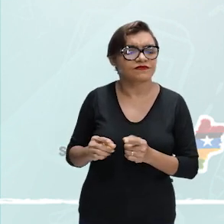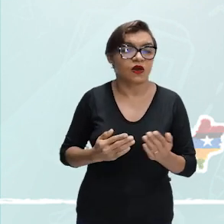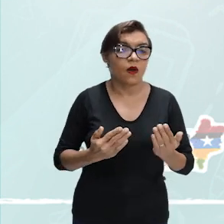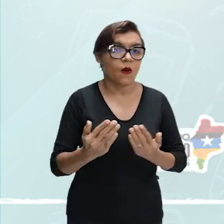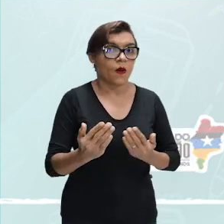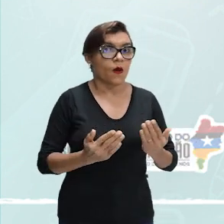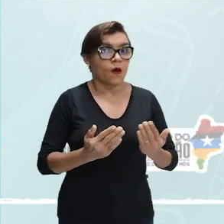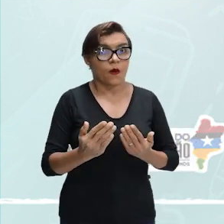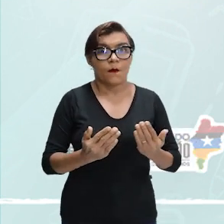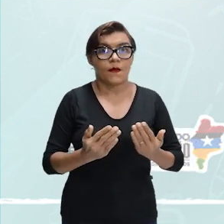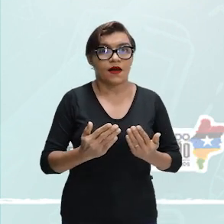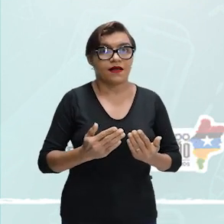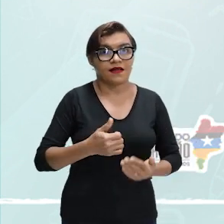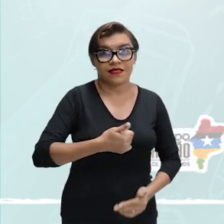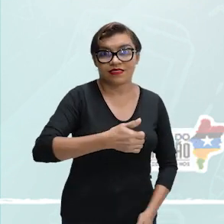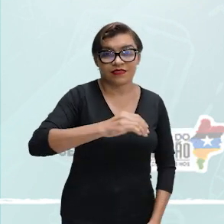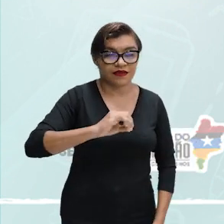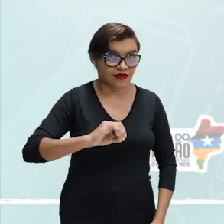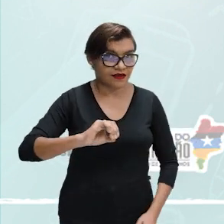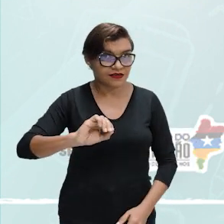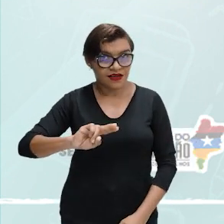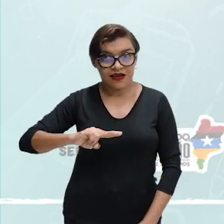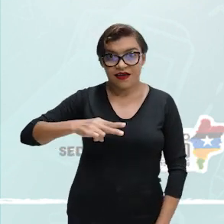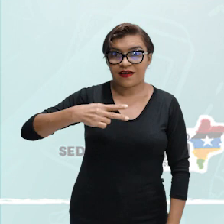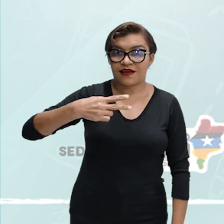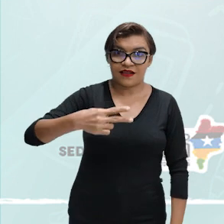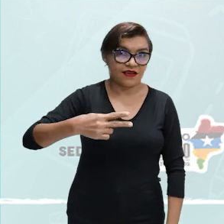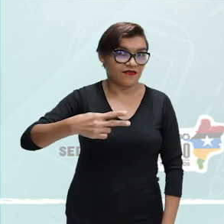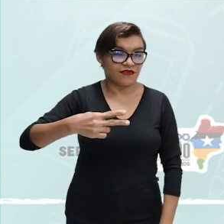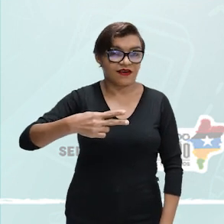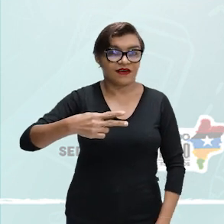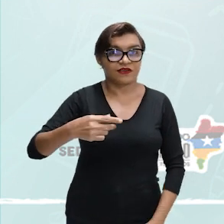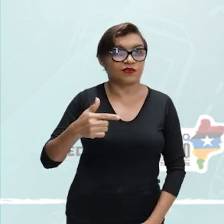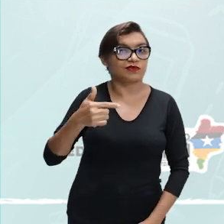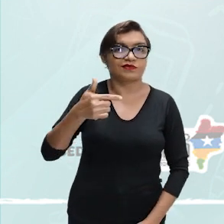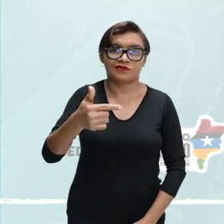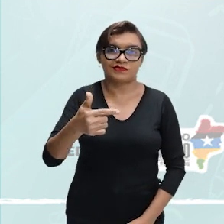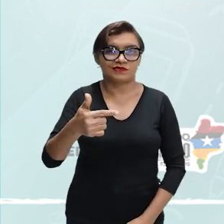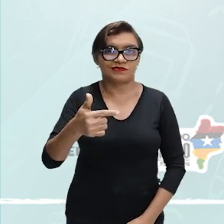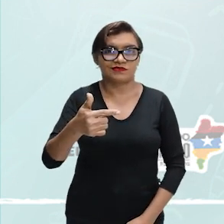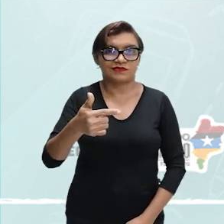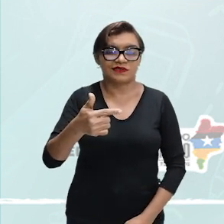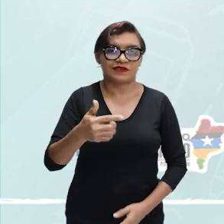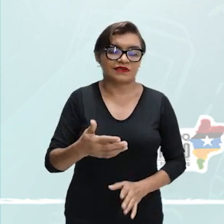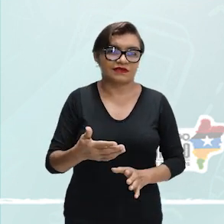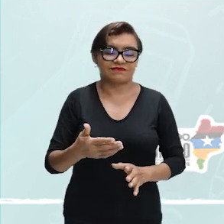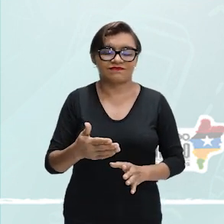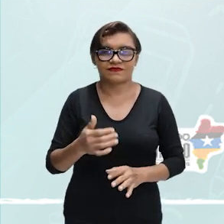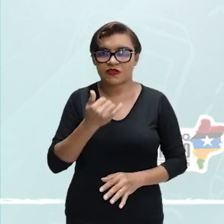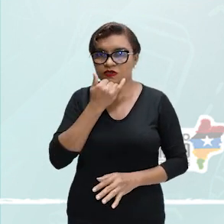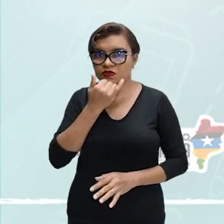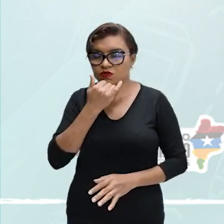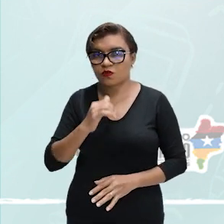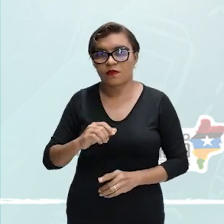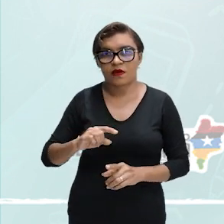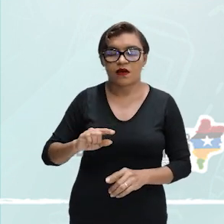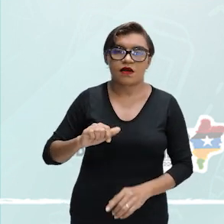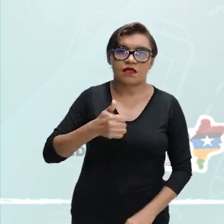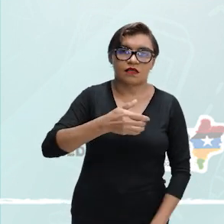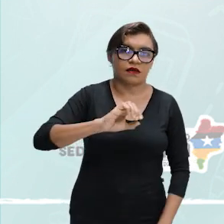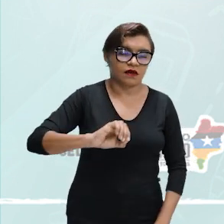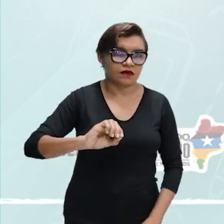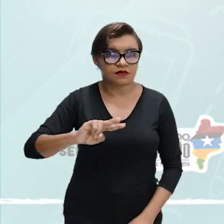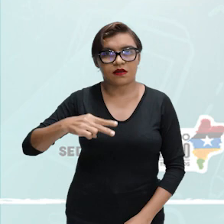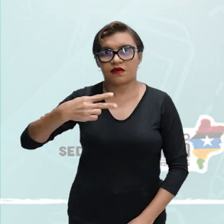ao 10 elevado ao quadrado que nós vimos anteriormente da mica. 10 elevado a 12ª, desculpa, que nós vimos da mica. Tá